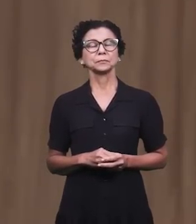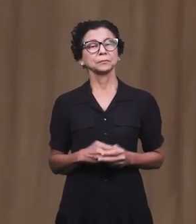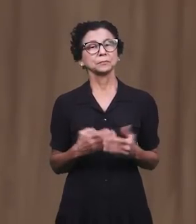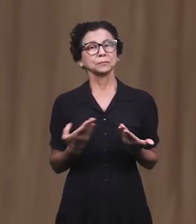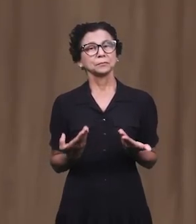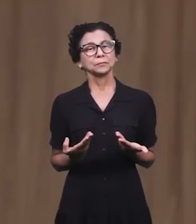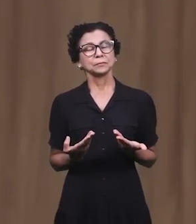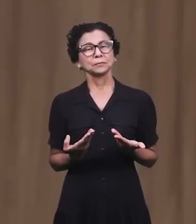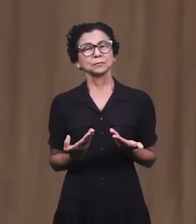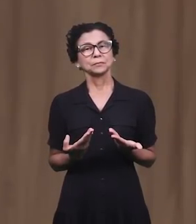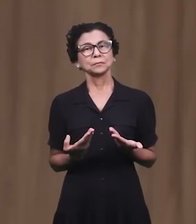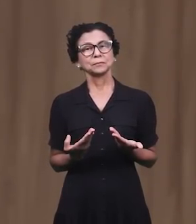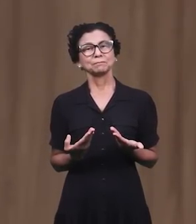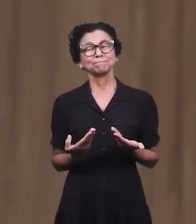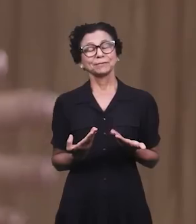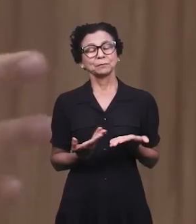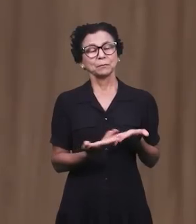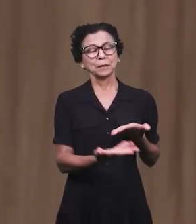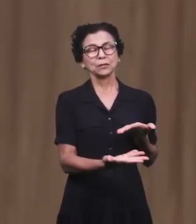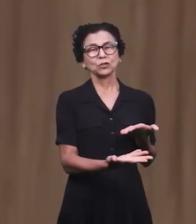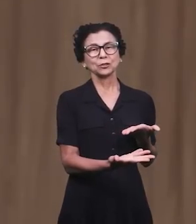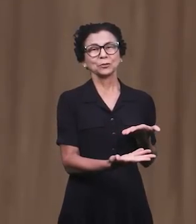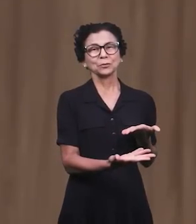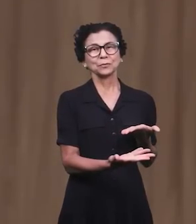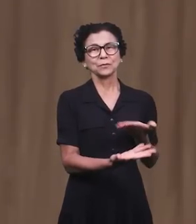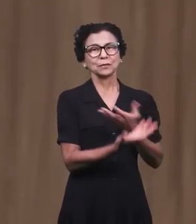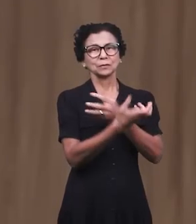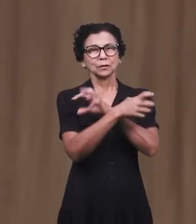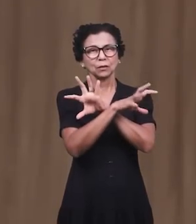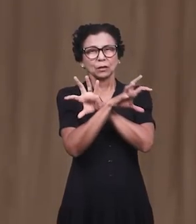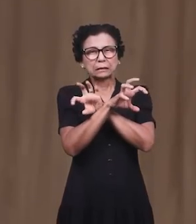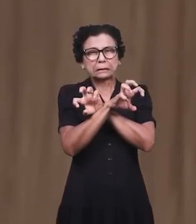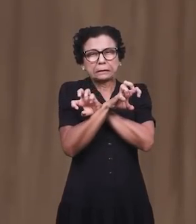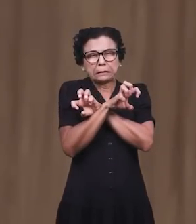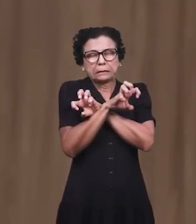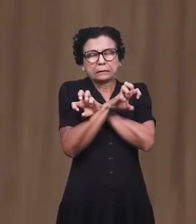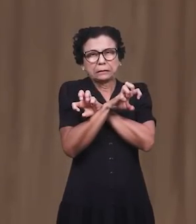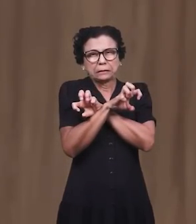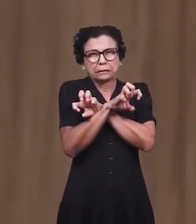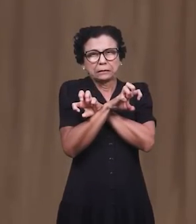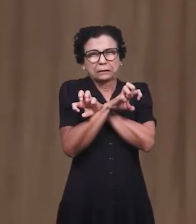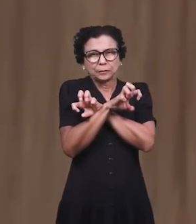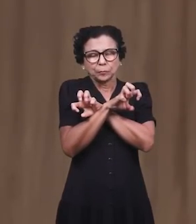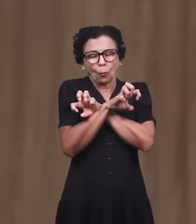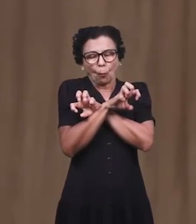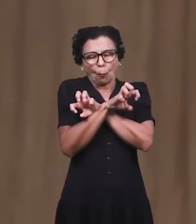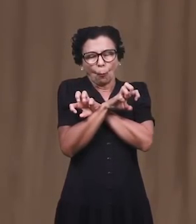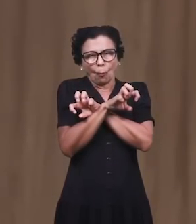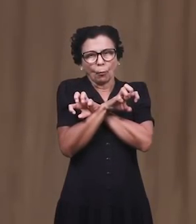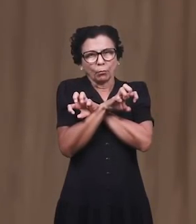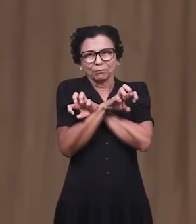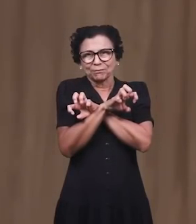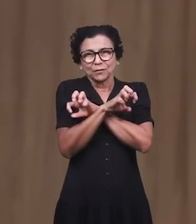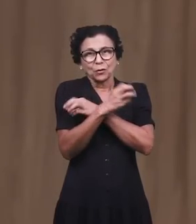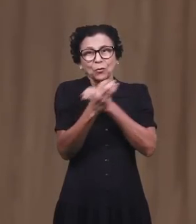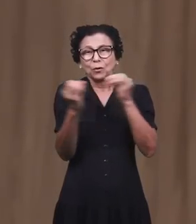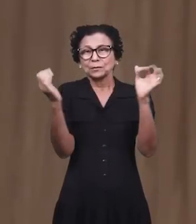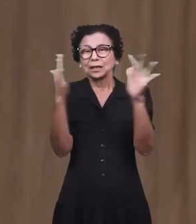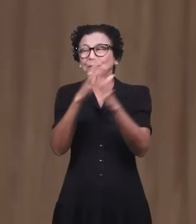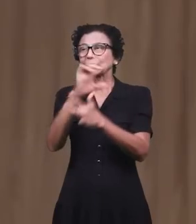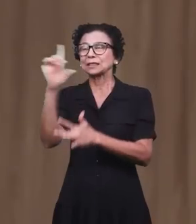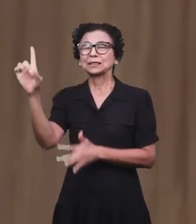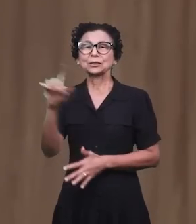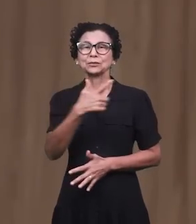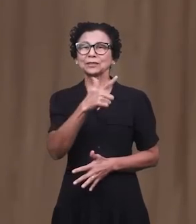homem passa a estar perdido. Então, são os ossos secos, já não tem mais como glorificar a Deus.